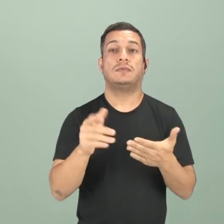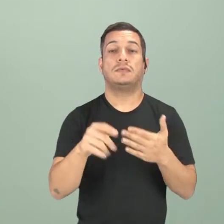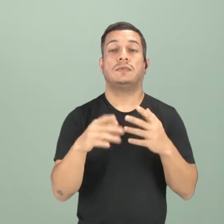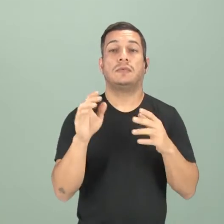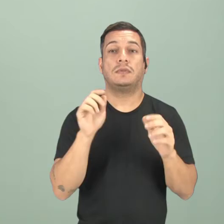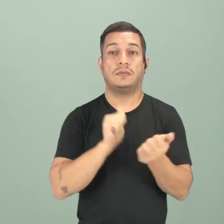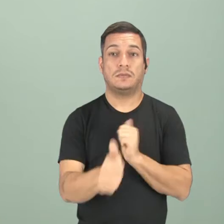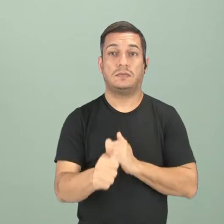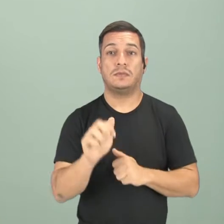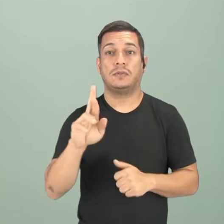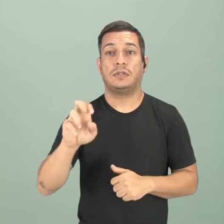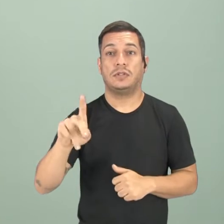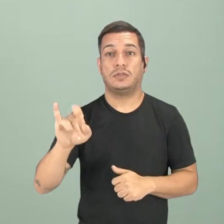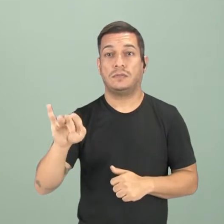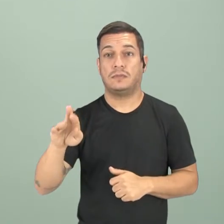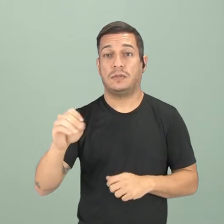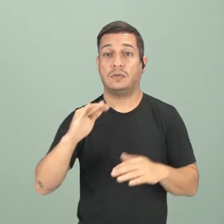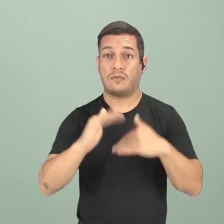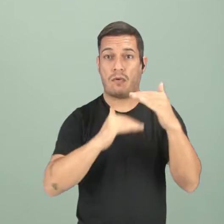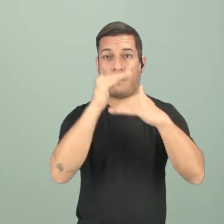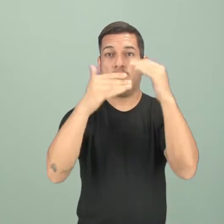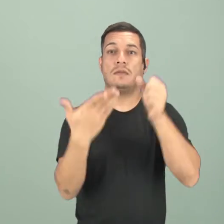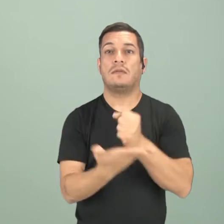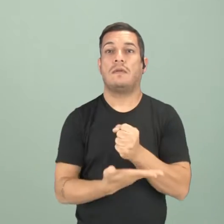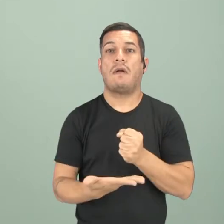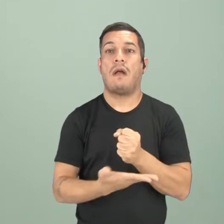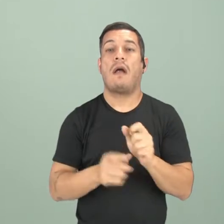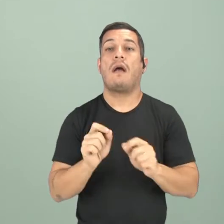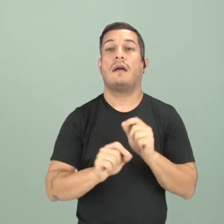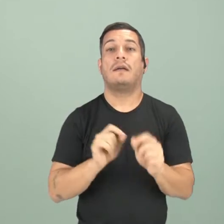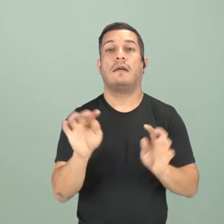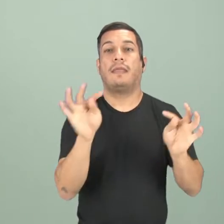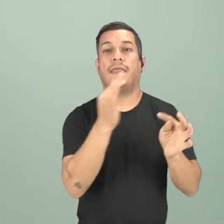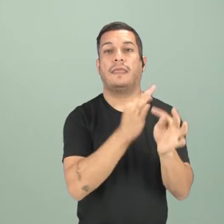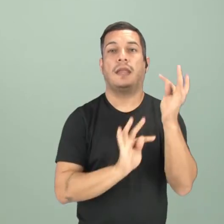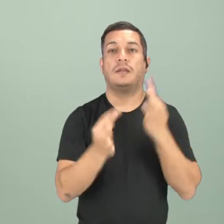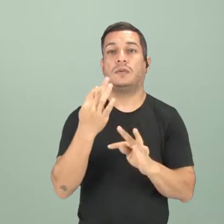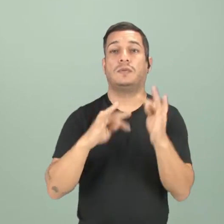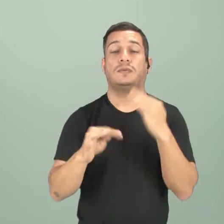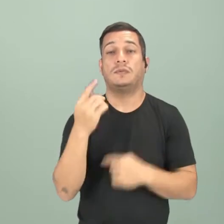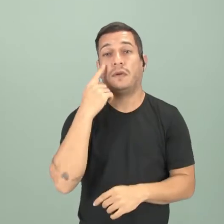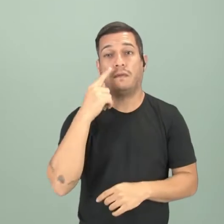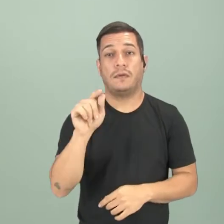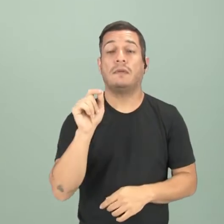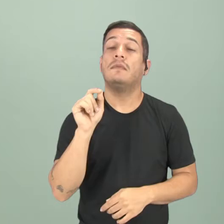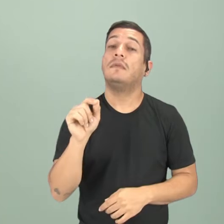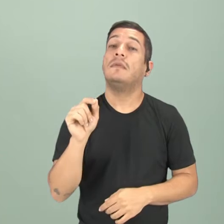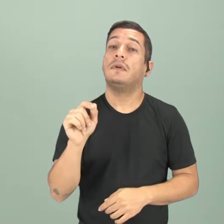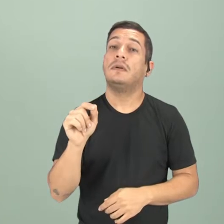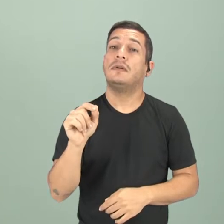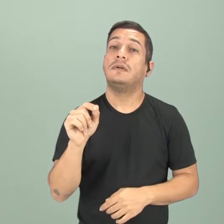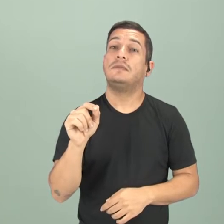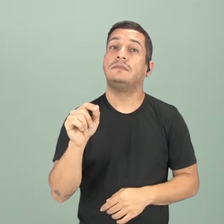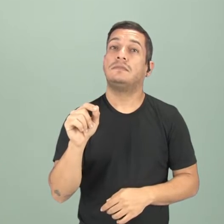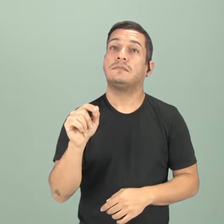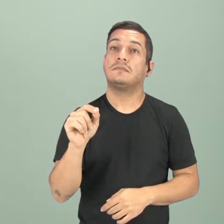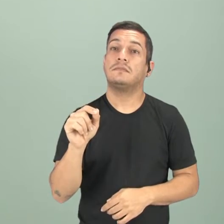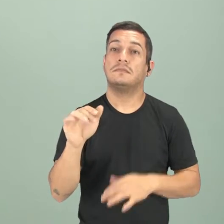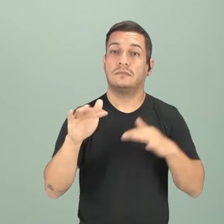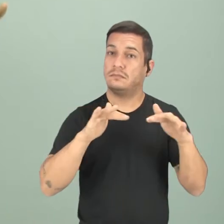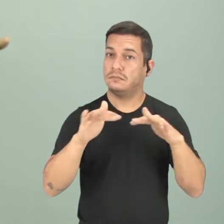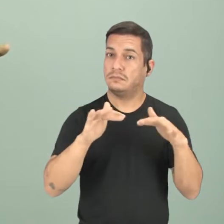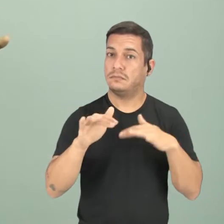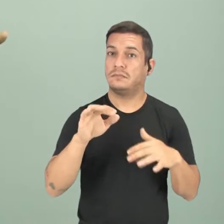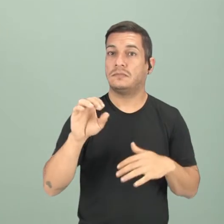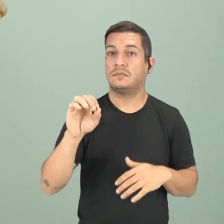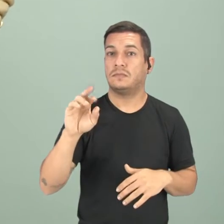de rendimento e os avanços destes com base na tecnologia. Então nós olhamos o organismo e o